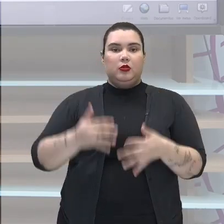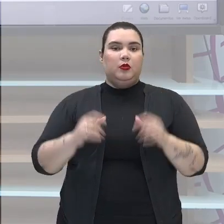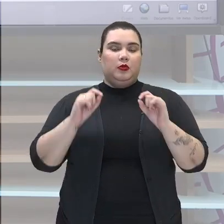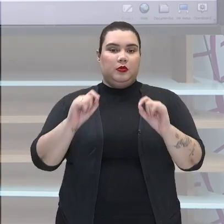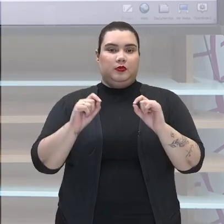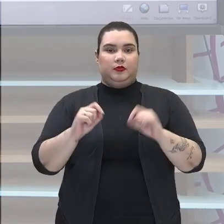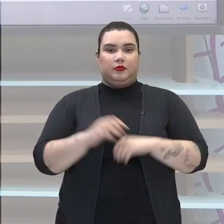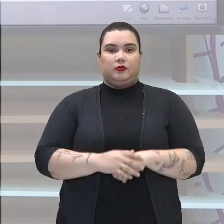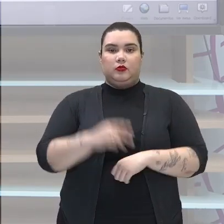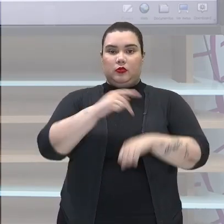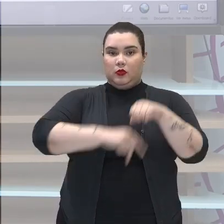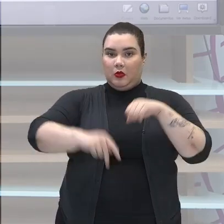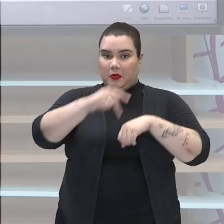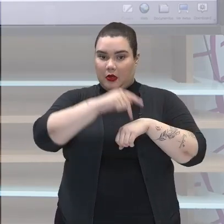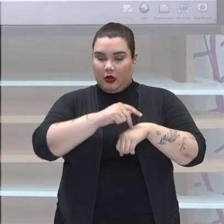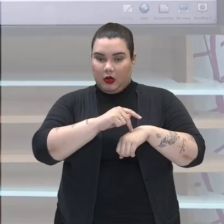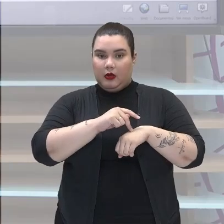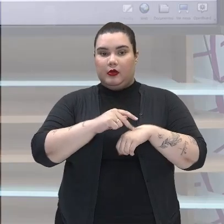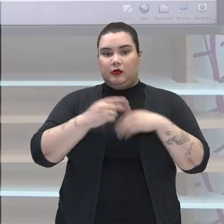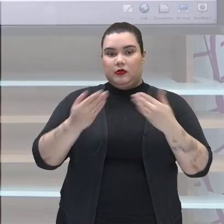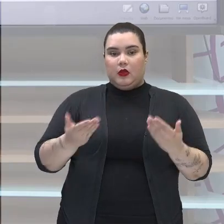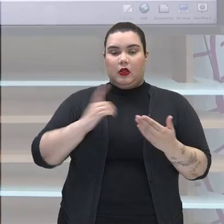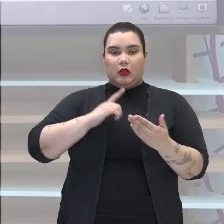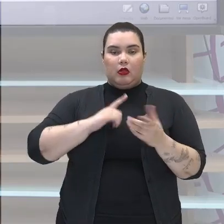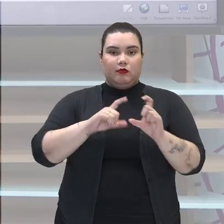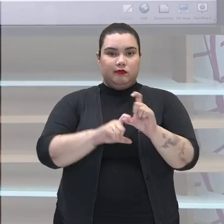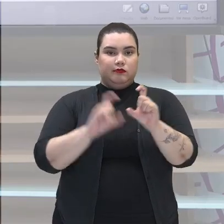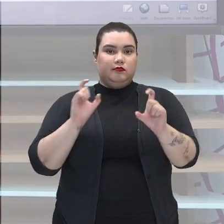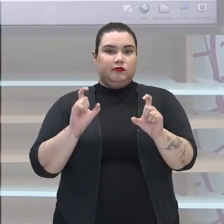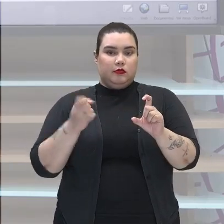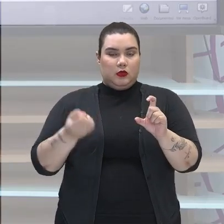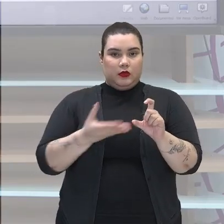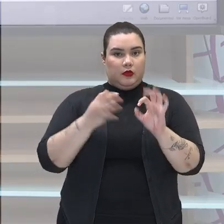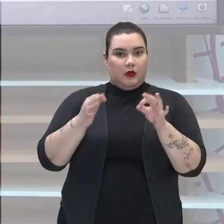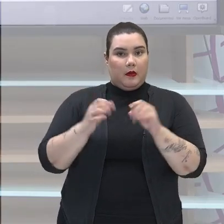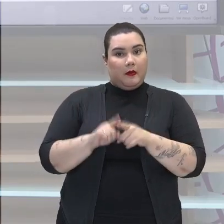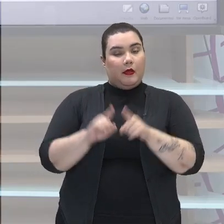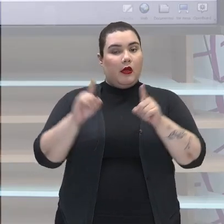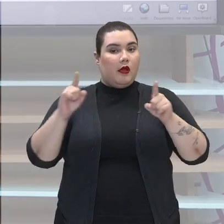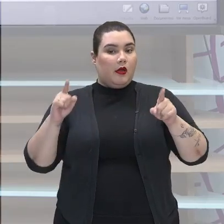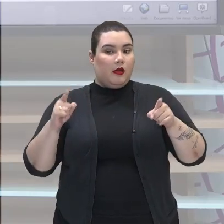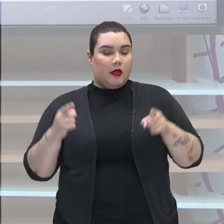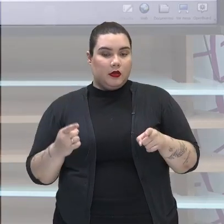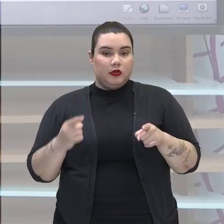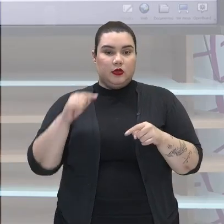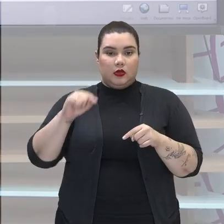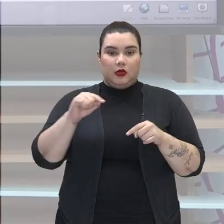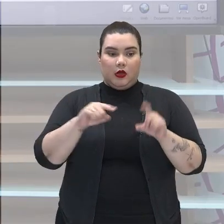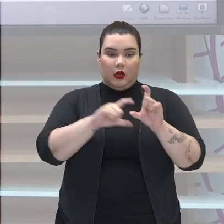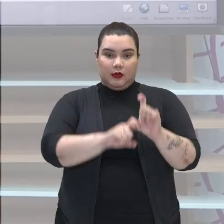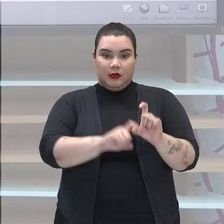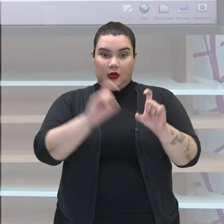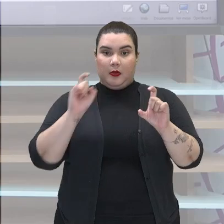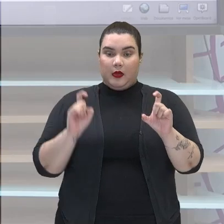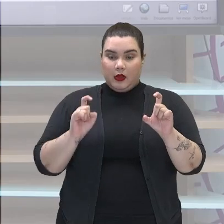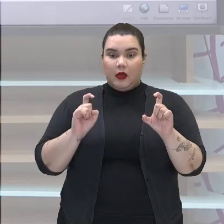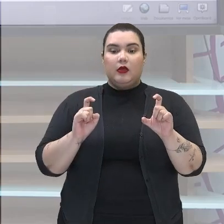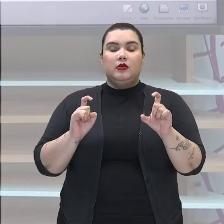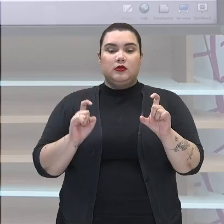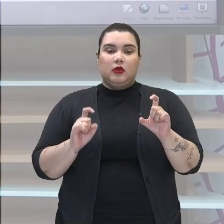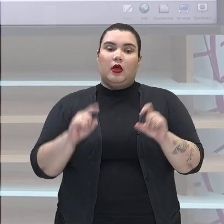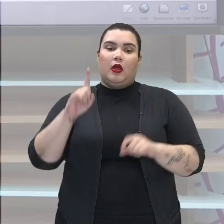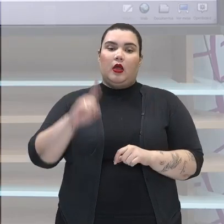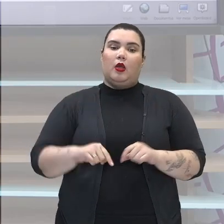os países eles são recém-independentes, mas essa independência deles, né,